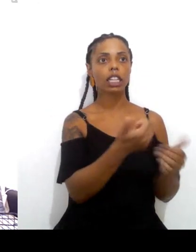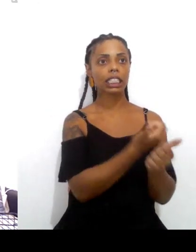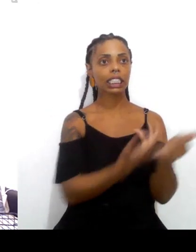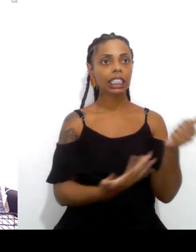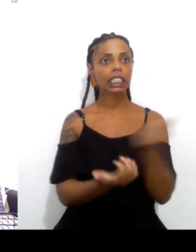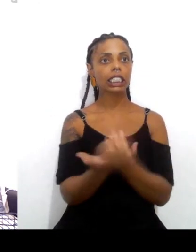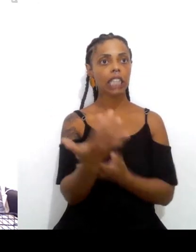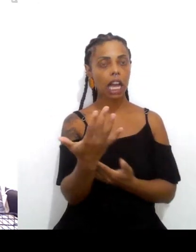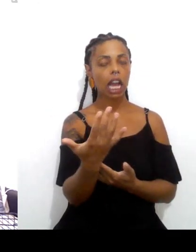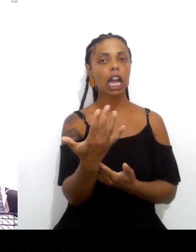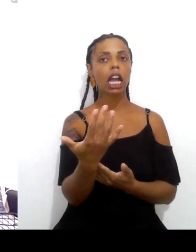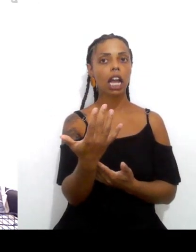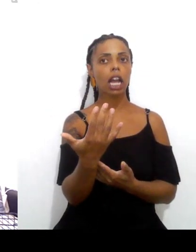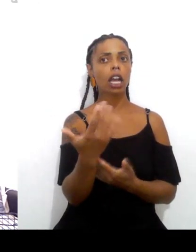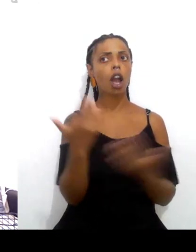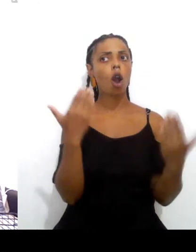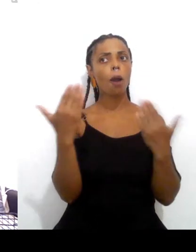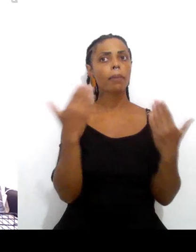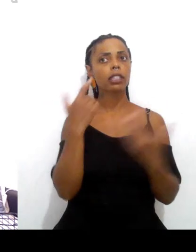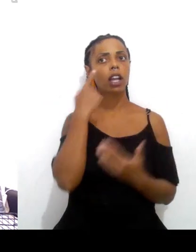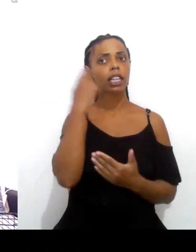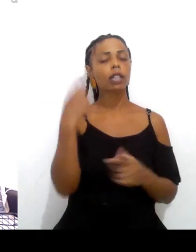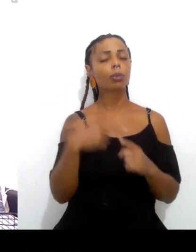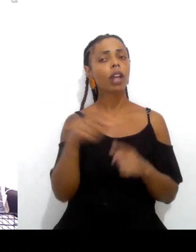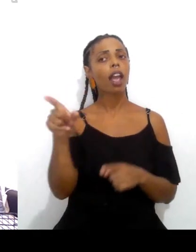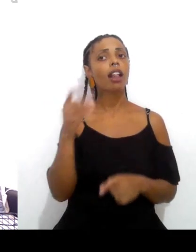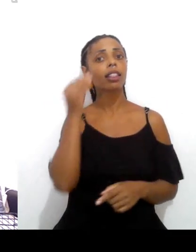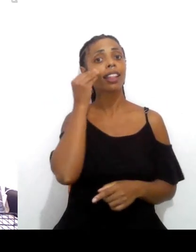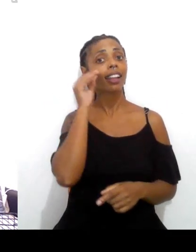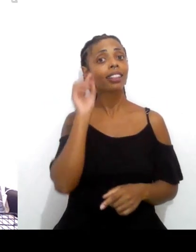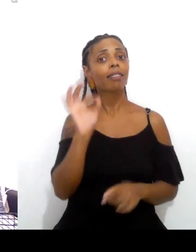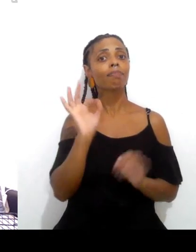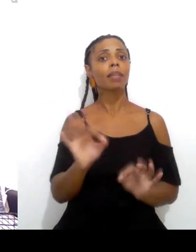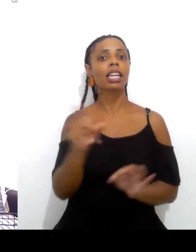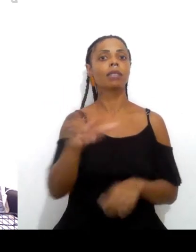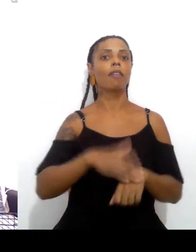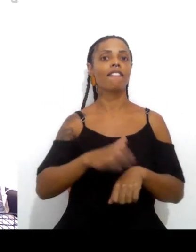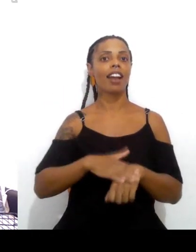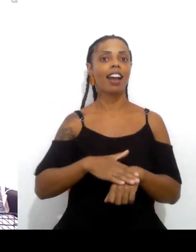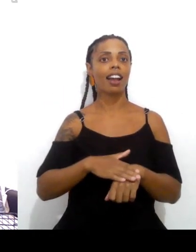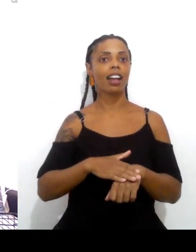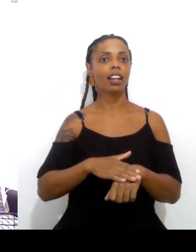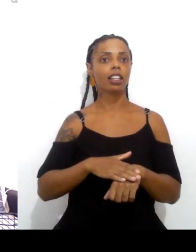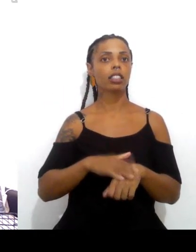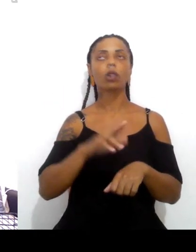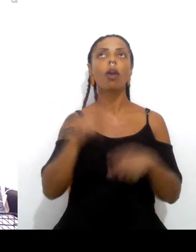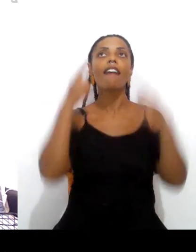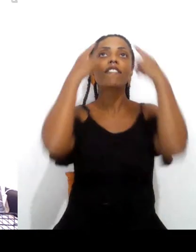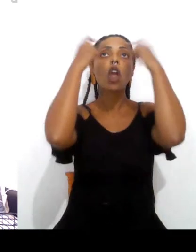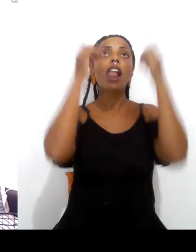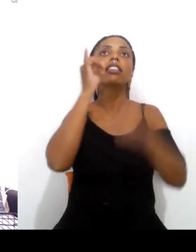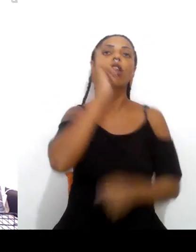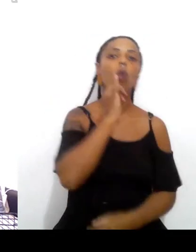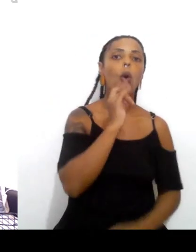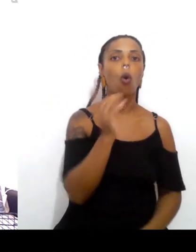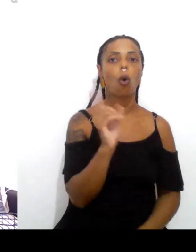comparações interessantes porque Era exatamente isso que ele estava tentando fazer não a violência pela violência